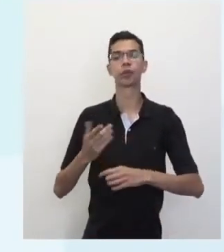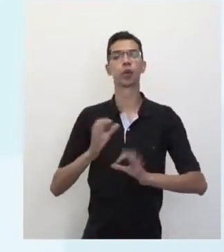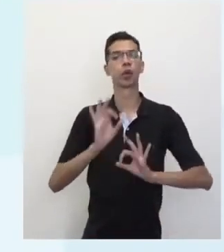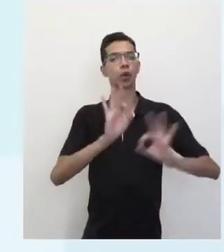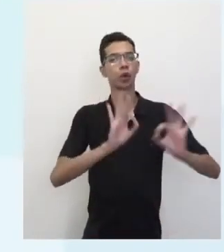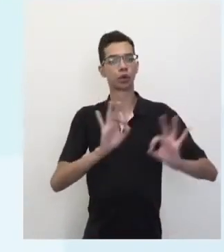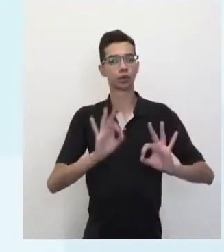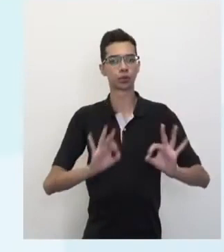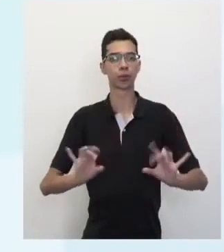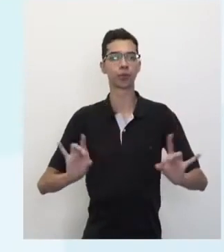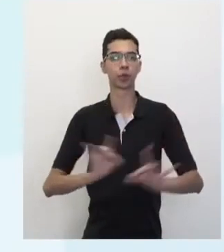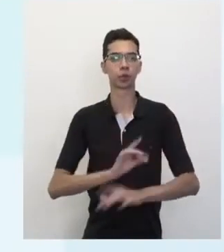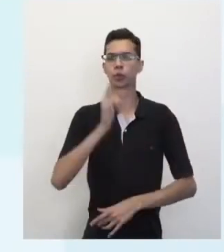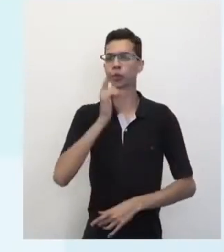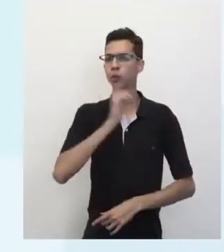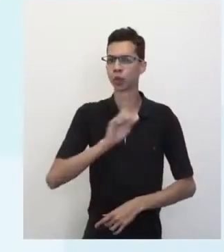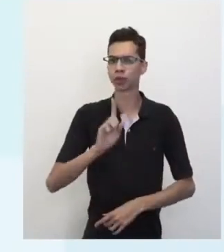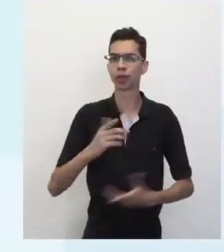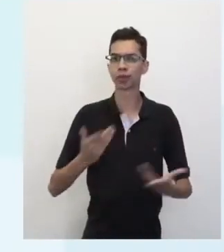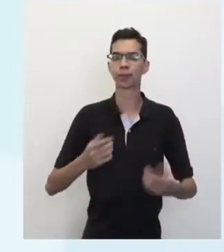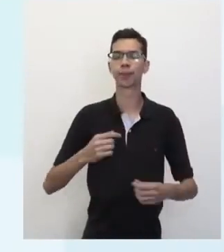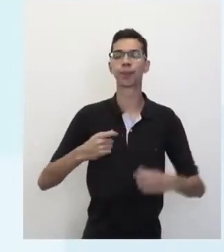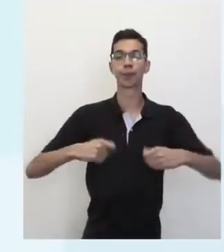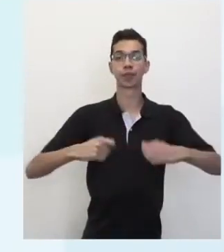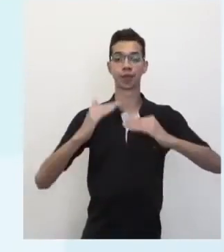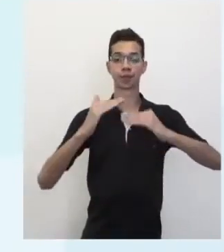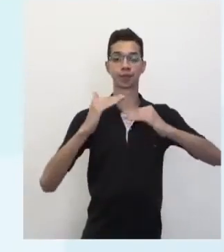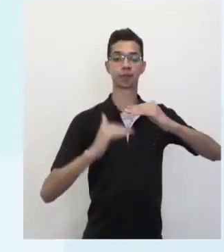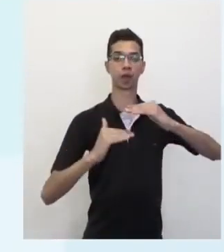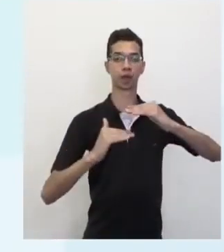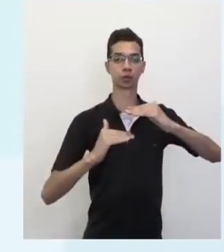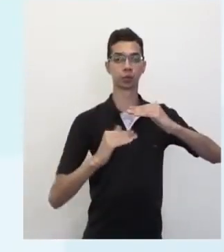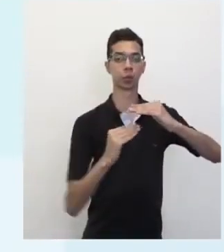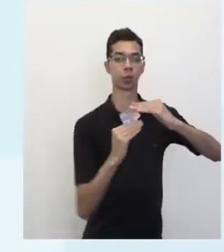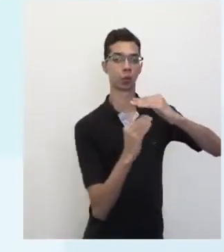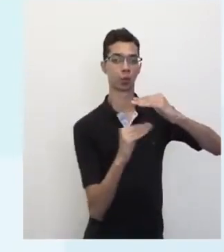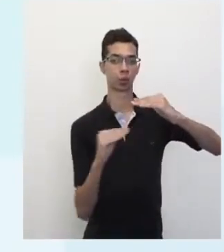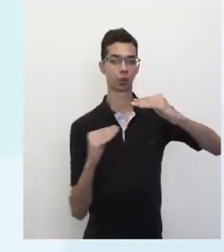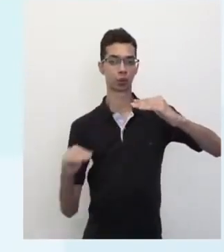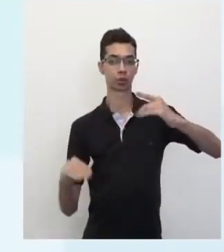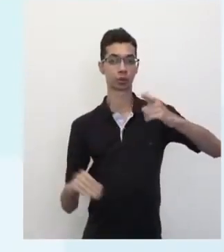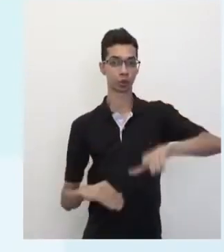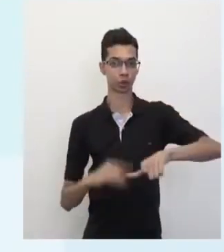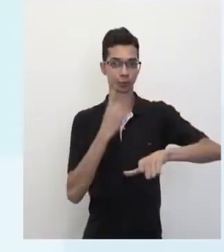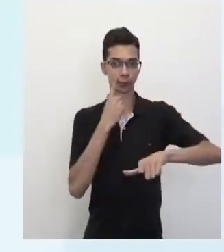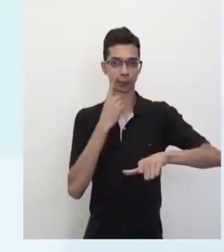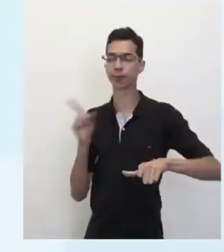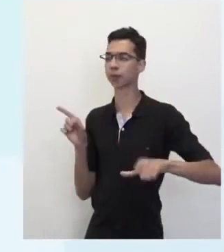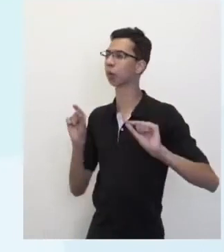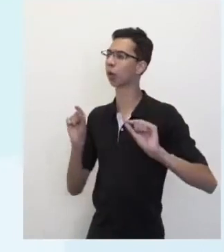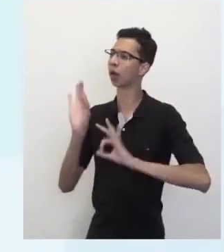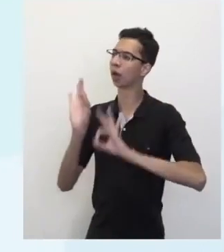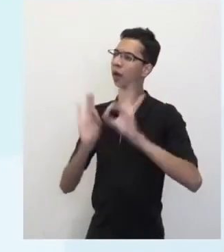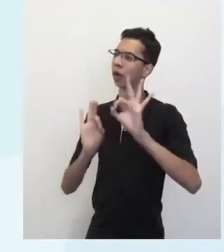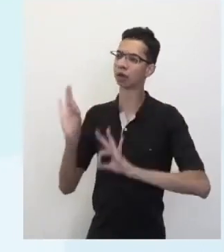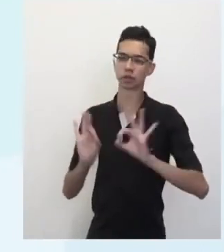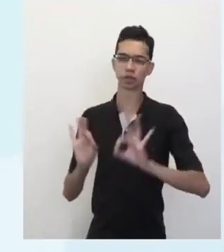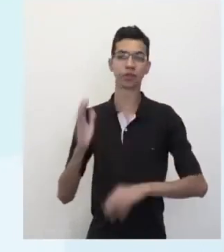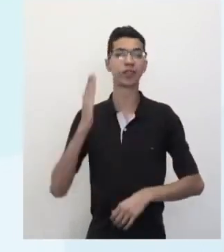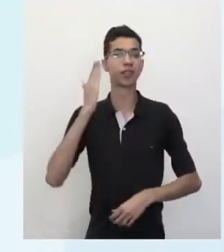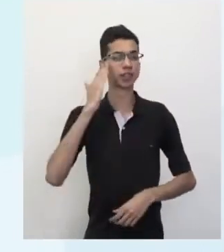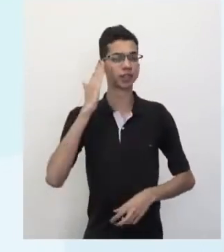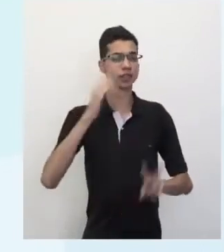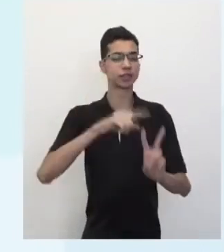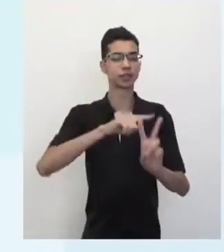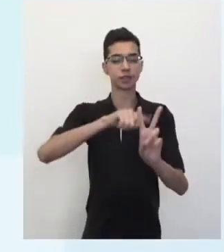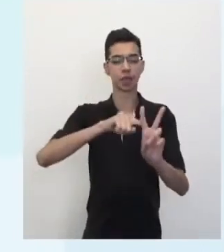que a gente não resolver, a gente vai abaixar, tá certo? E aí vamos marcar o que eu vou resolver, ó. Eu sei fazer a raiz quadrada de 1